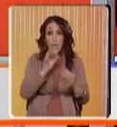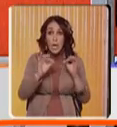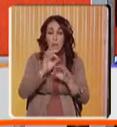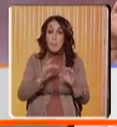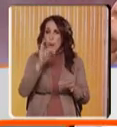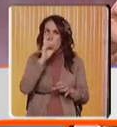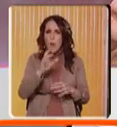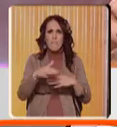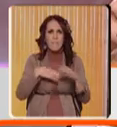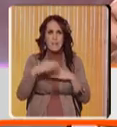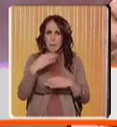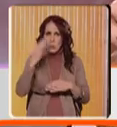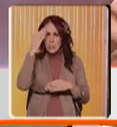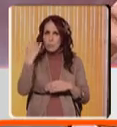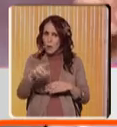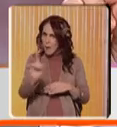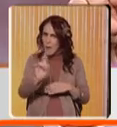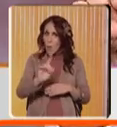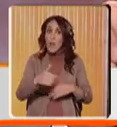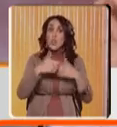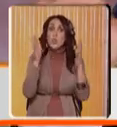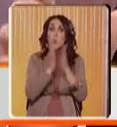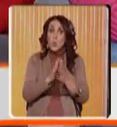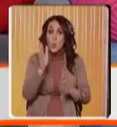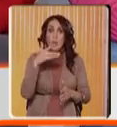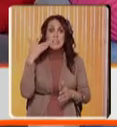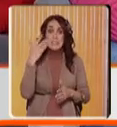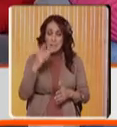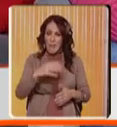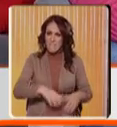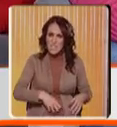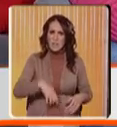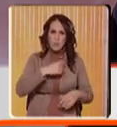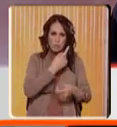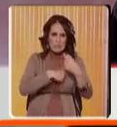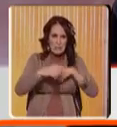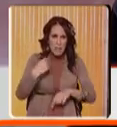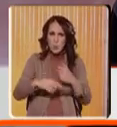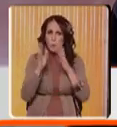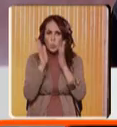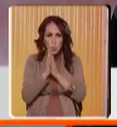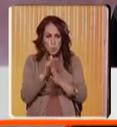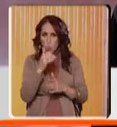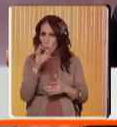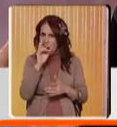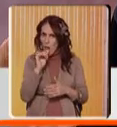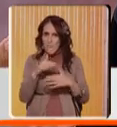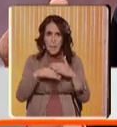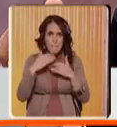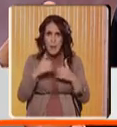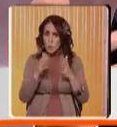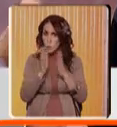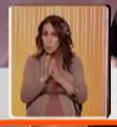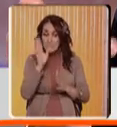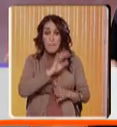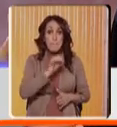que o álcool não faz só mal ao cérebro. O álcool faz mal em excesso a tudo. Faz mal ao fígado, faz mal à circulação, faz mal a tudo. E faz, por exemplo,